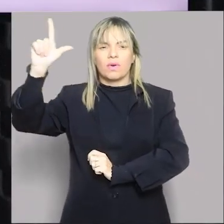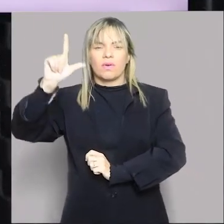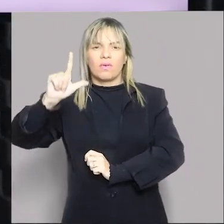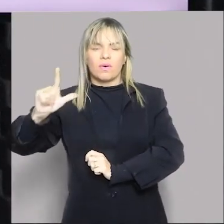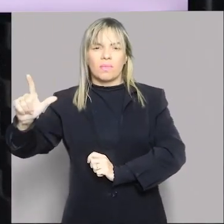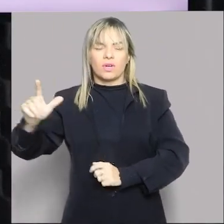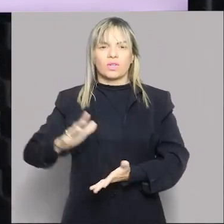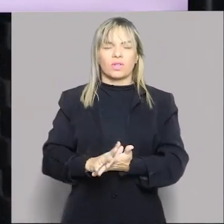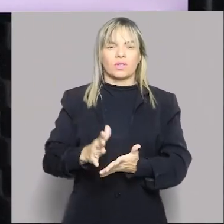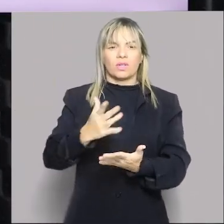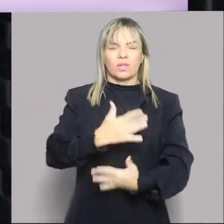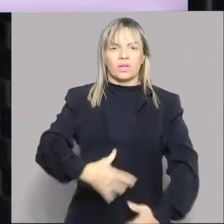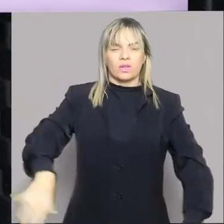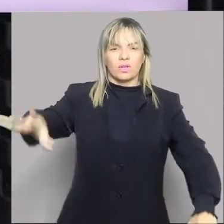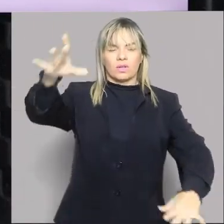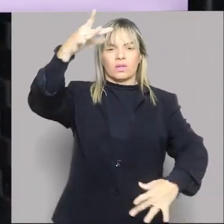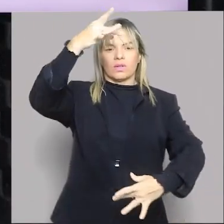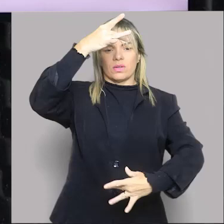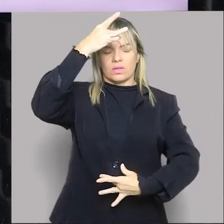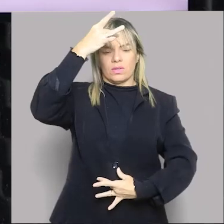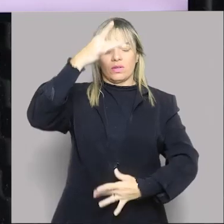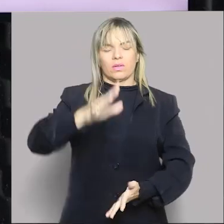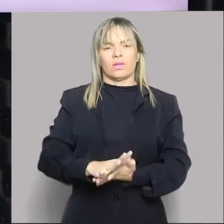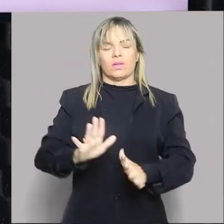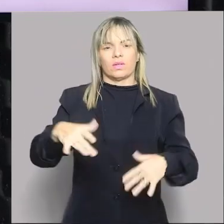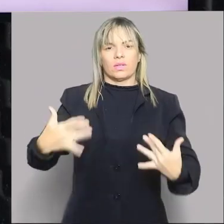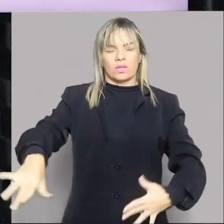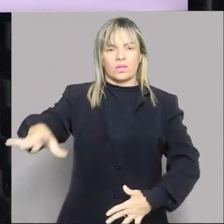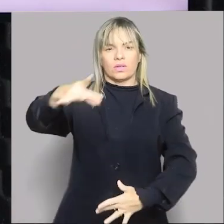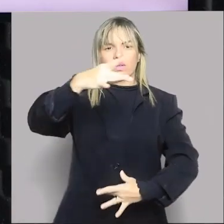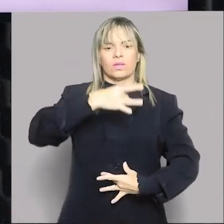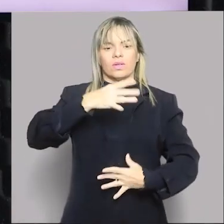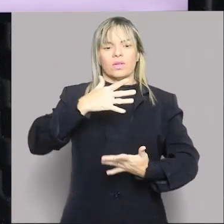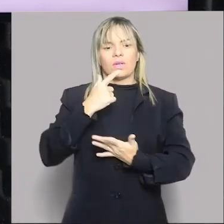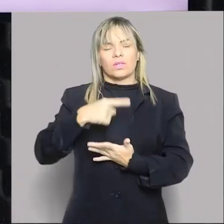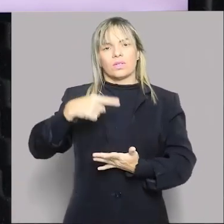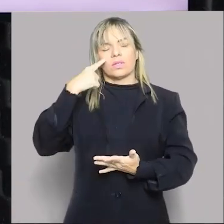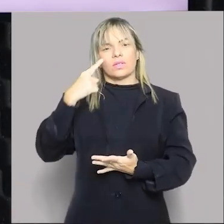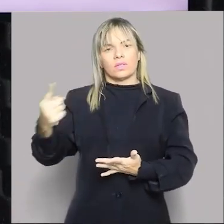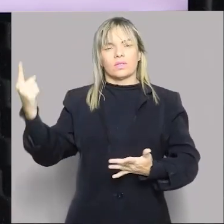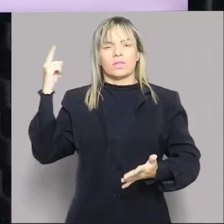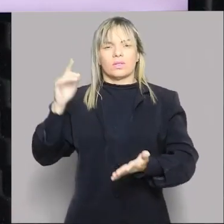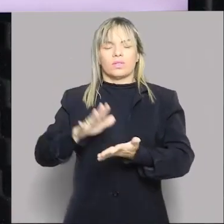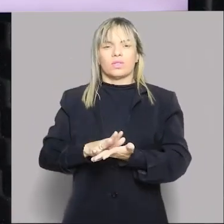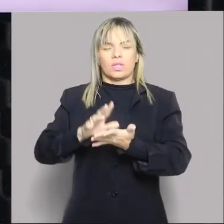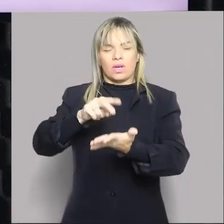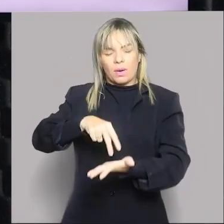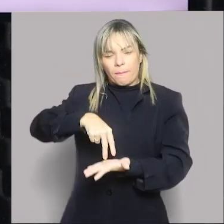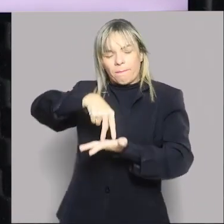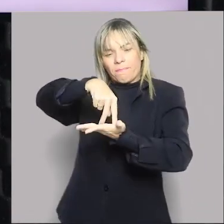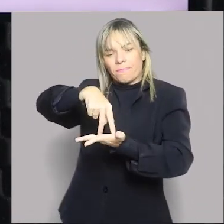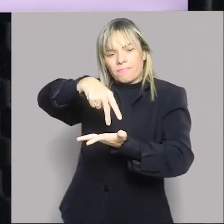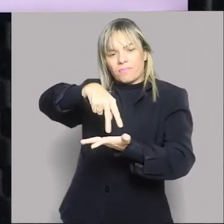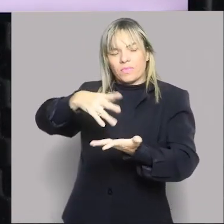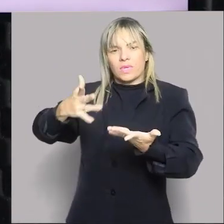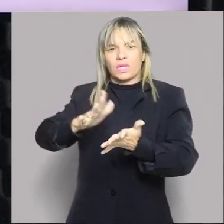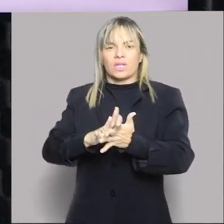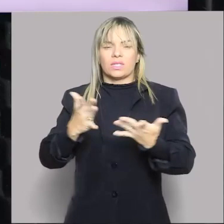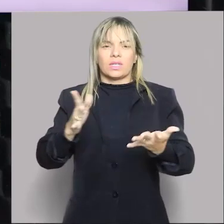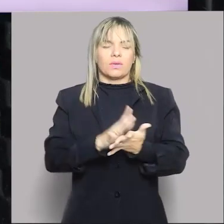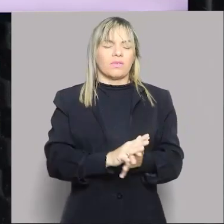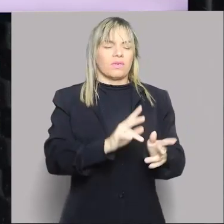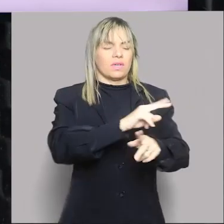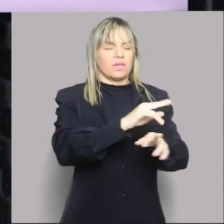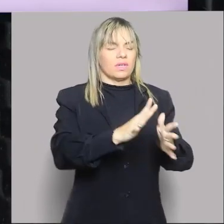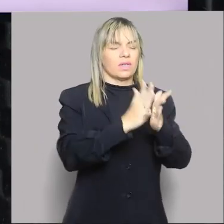artes performáticas. Algumas pessoas chamam de artes cênicas e tem muita gente que acha que somente é o teatro, vai um pouco